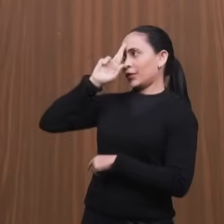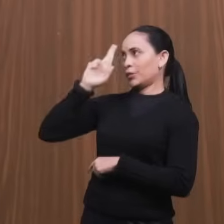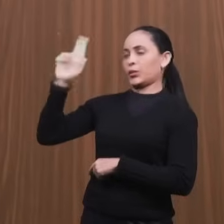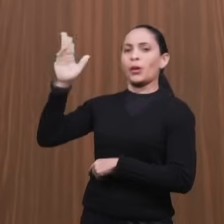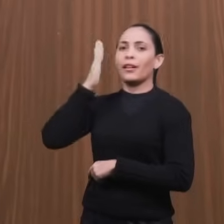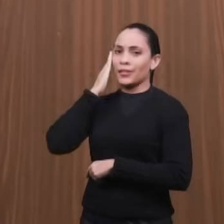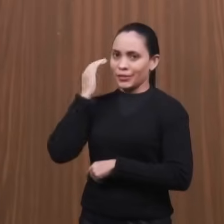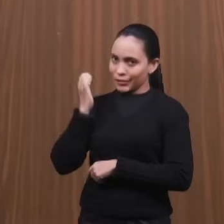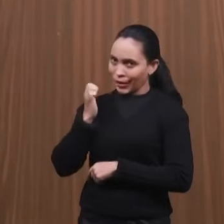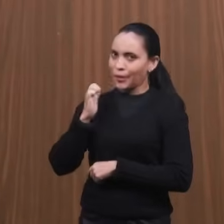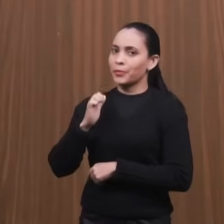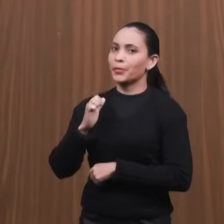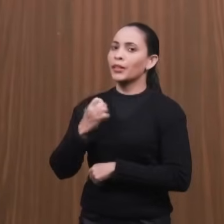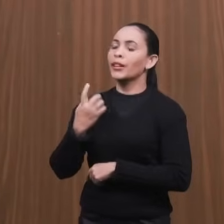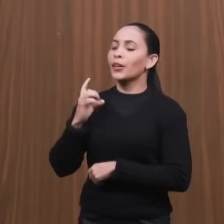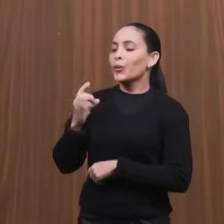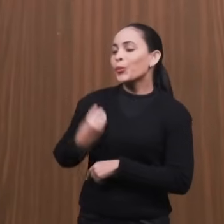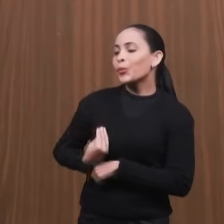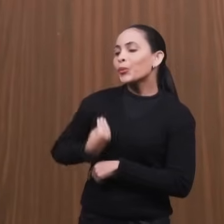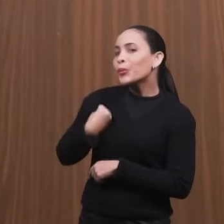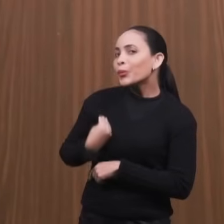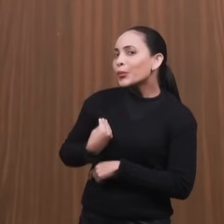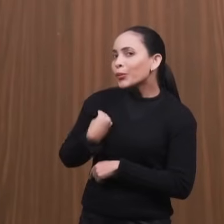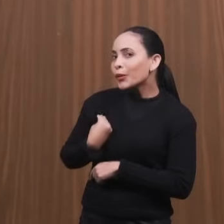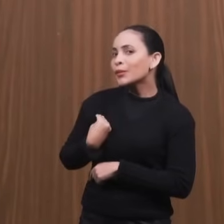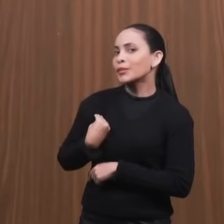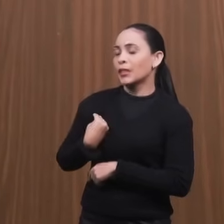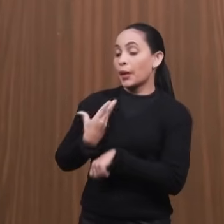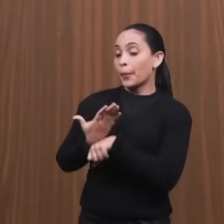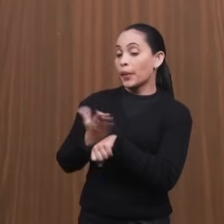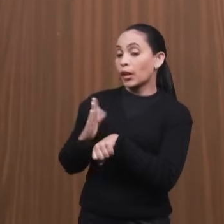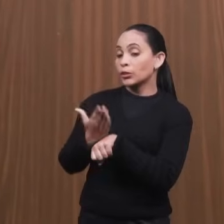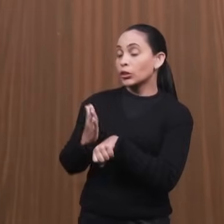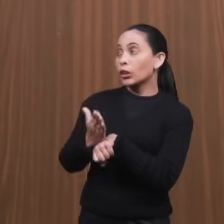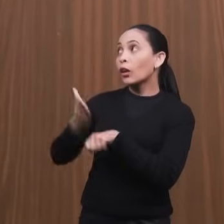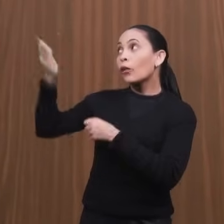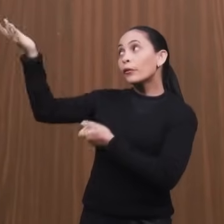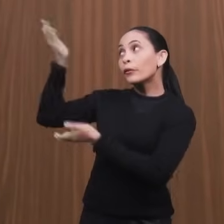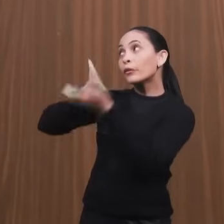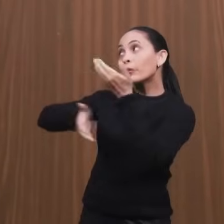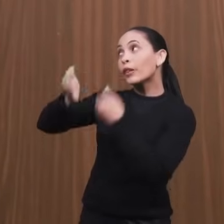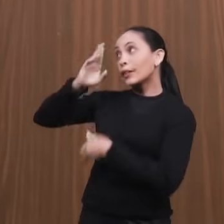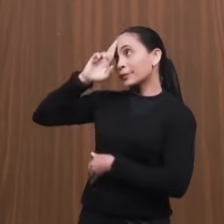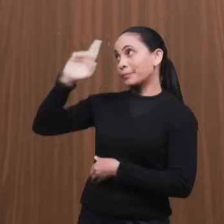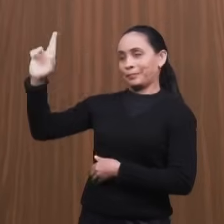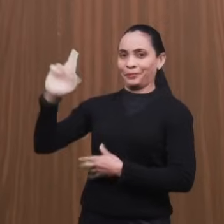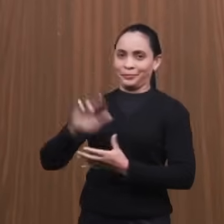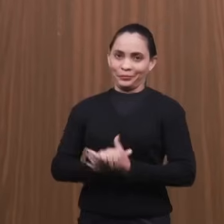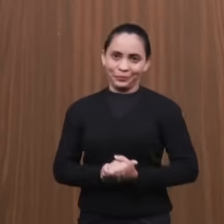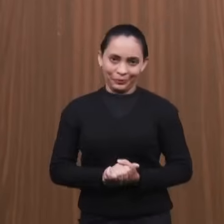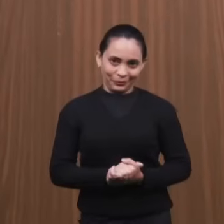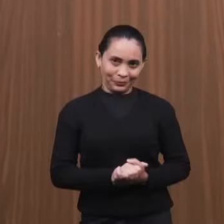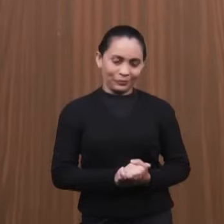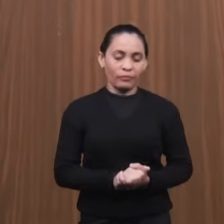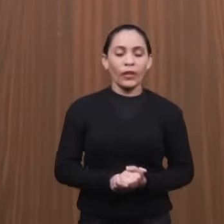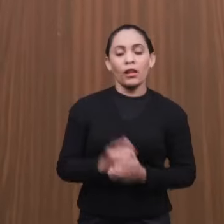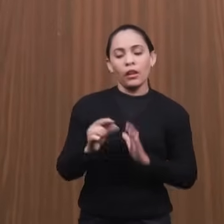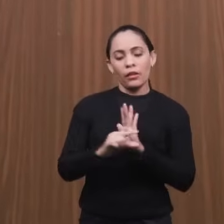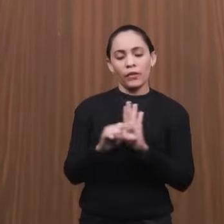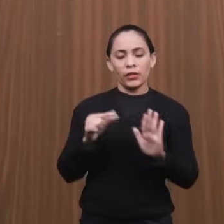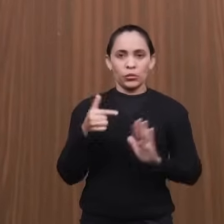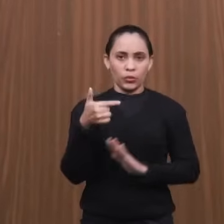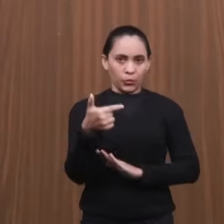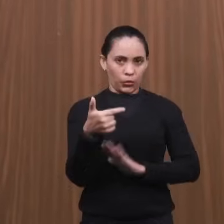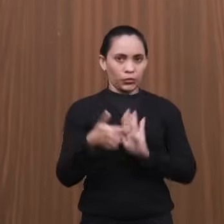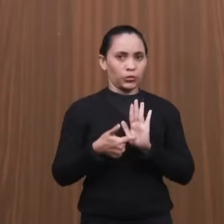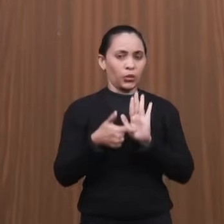coisa, ela só vive, experimenta e pratica o que vem do alto, o que vem da eternidade. O verso 2 diz